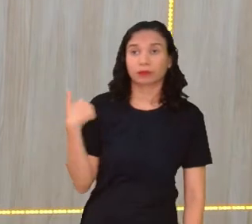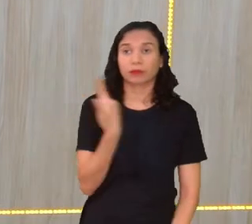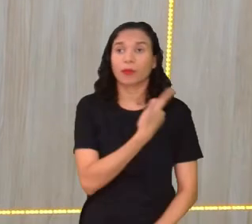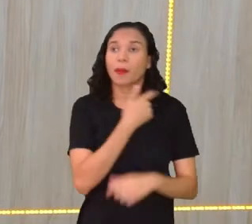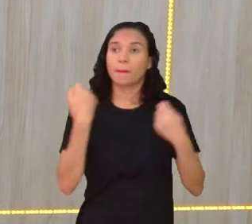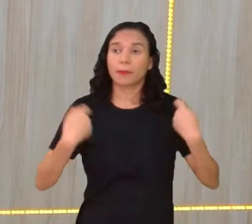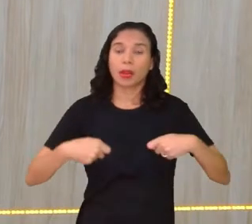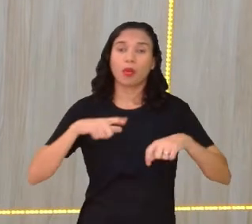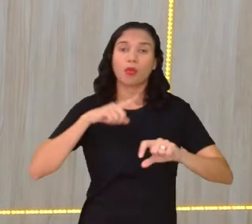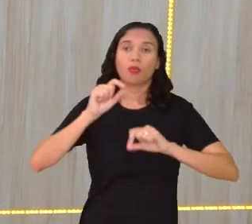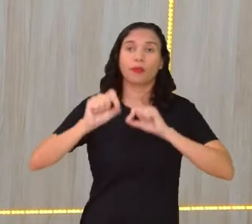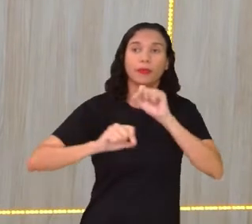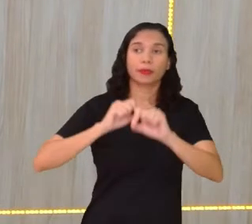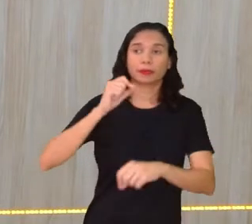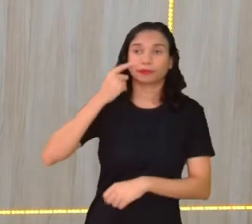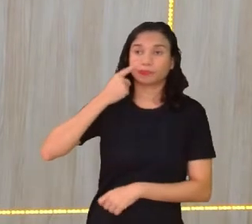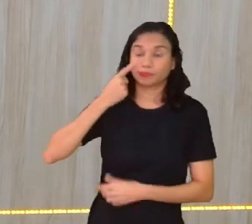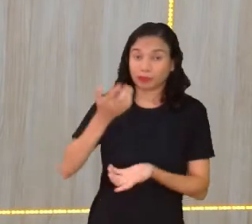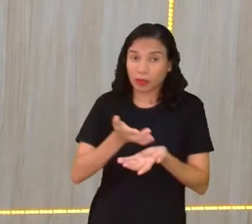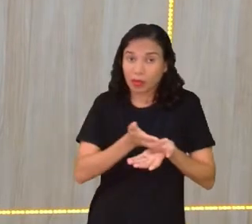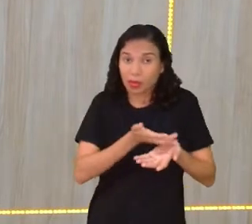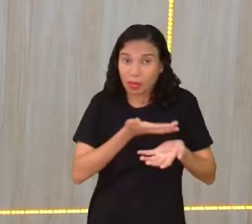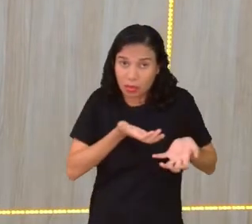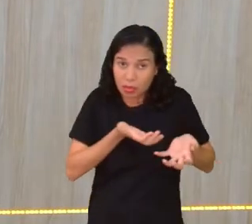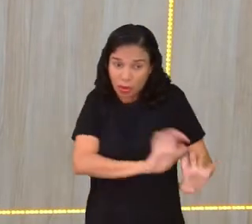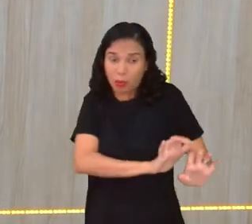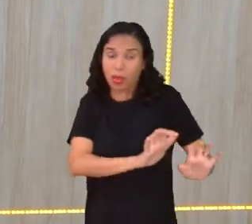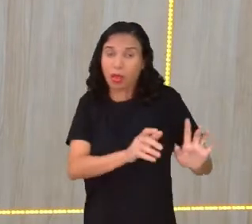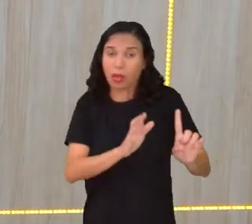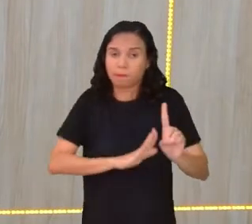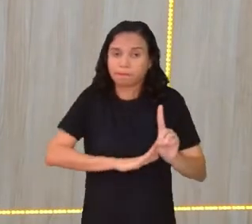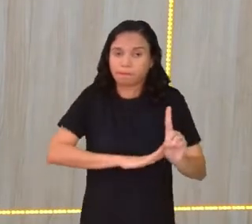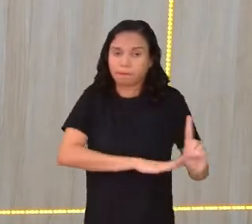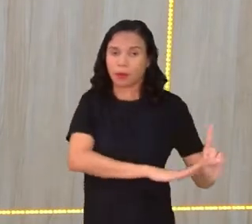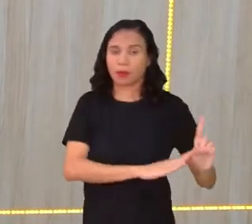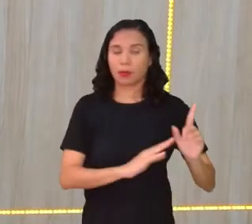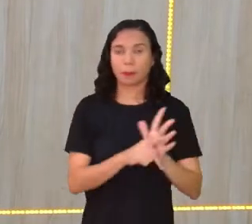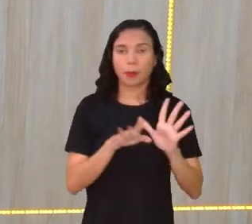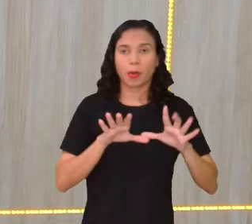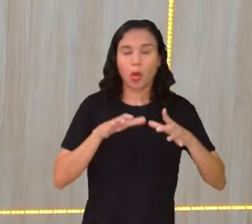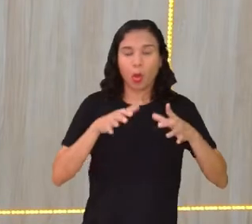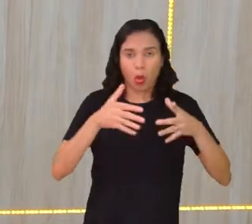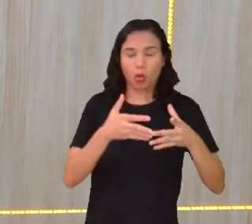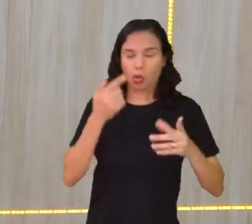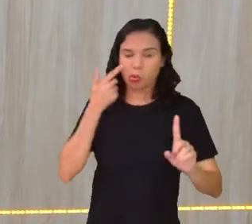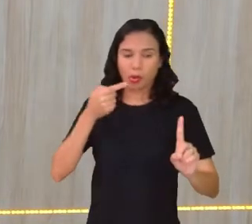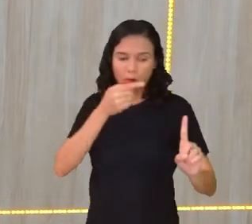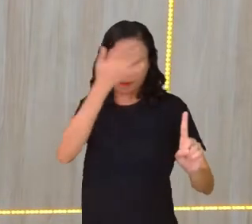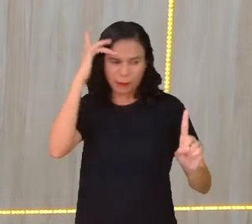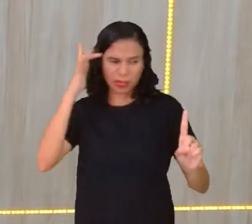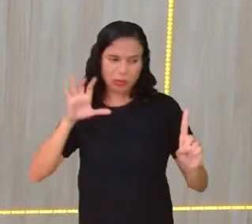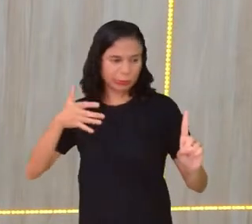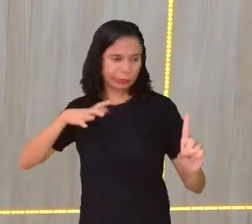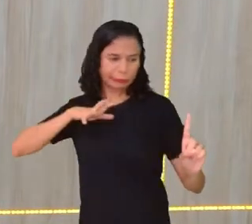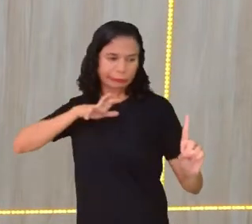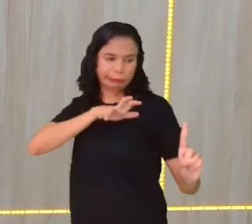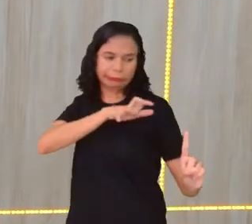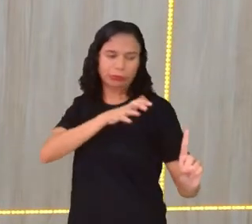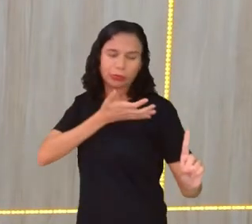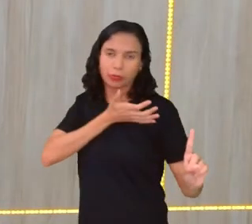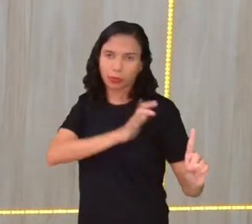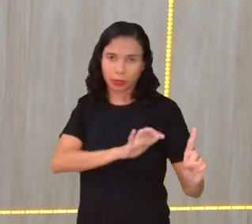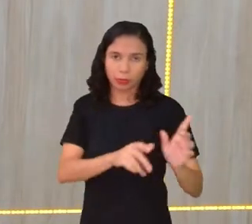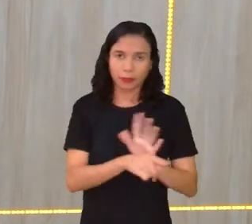tem aqui, ó, a aversão que um determinado grupo ele tem para com quem vem de fora,